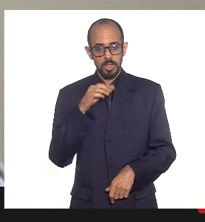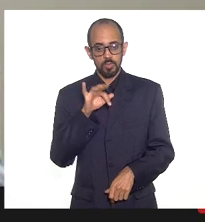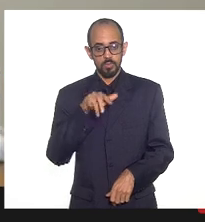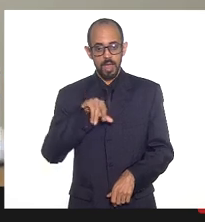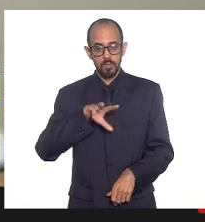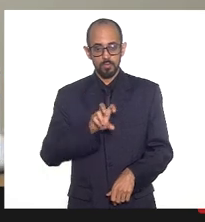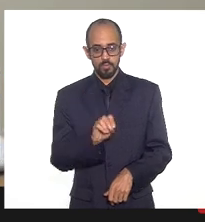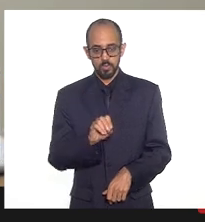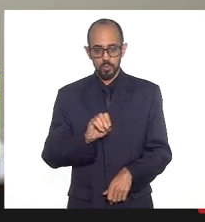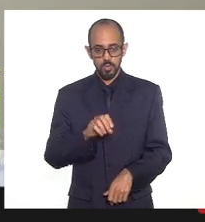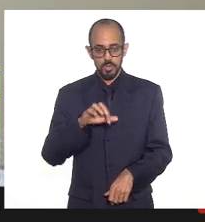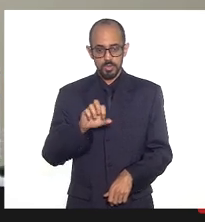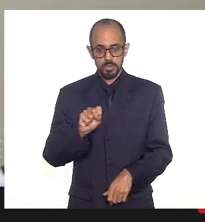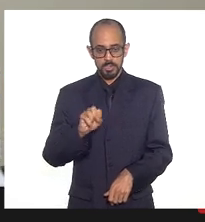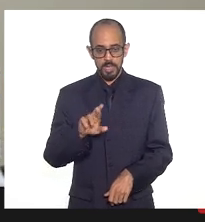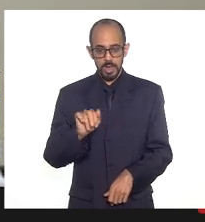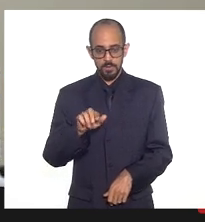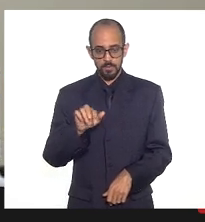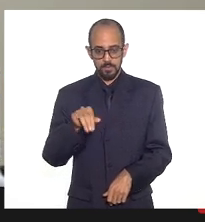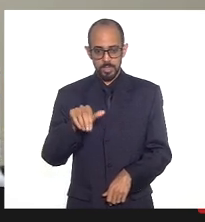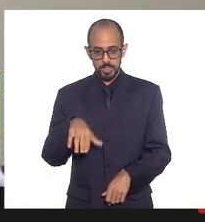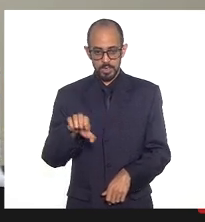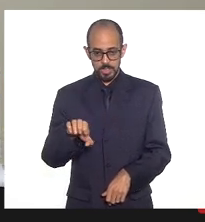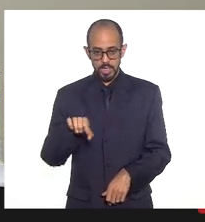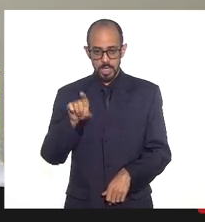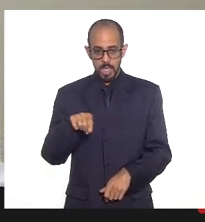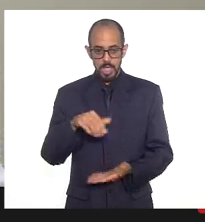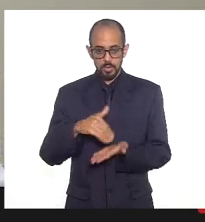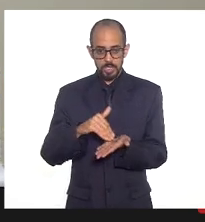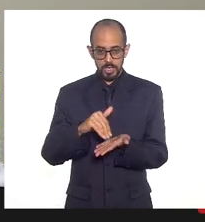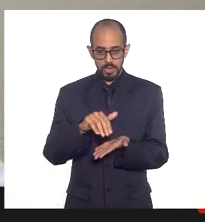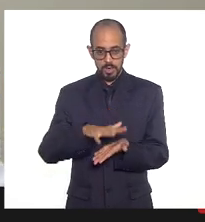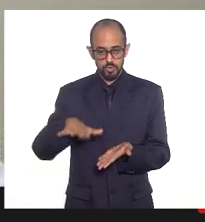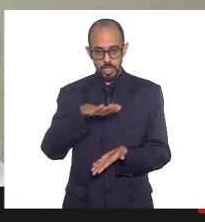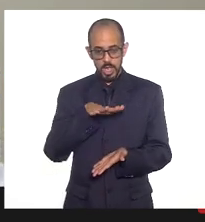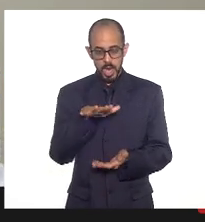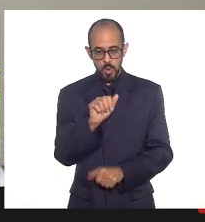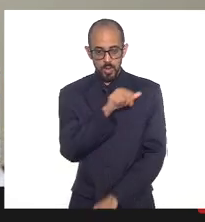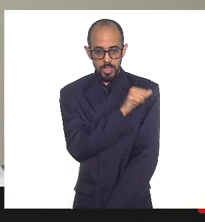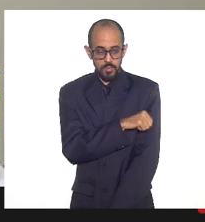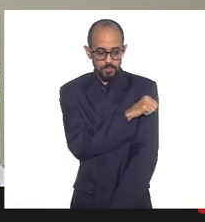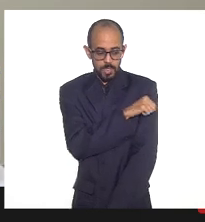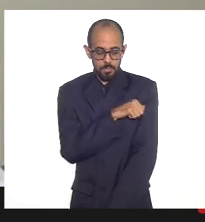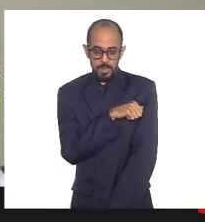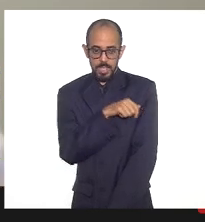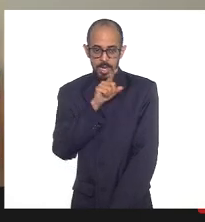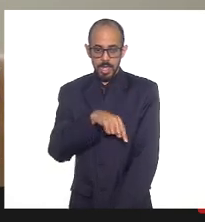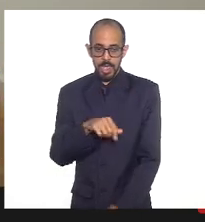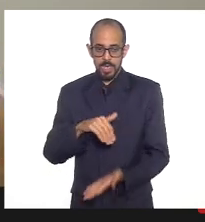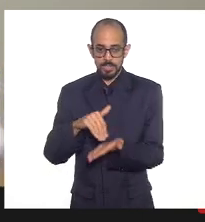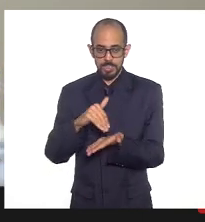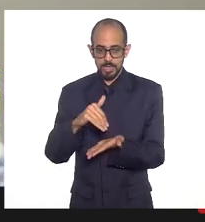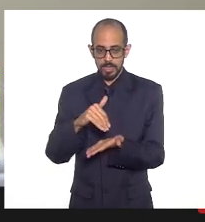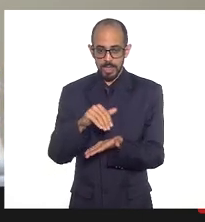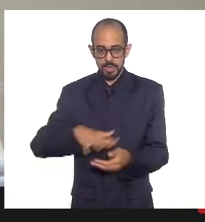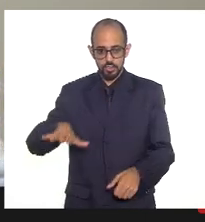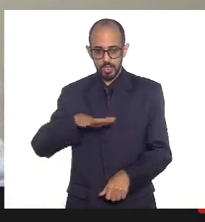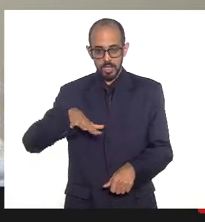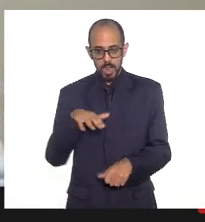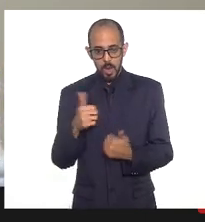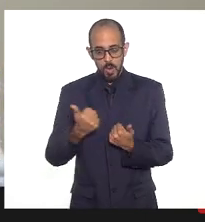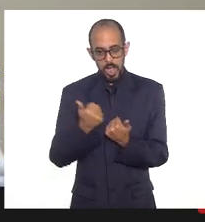Serafini, aqui presente, é o secretário-geral. E a deputada enfermeira Rejane é a secretária-geral adjunta. Mas,